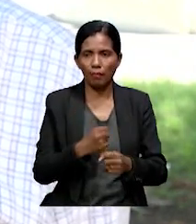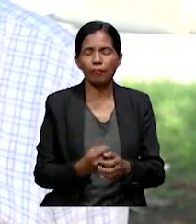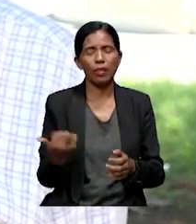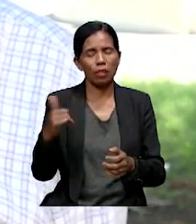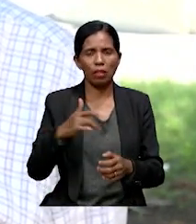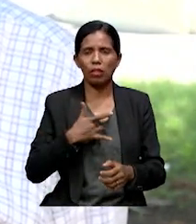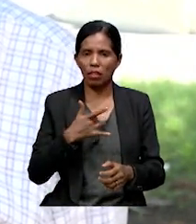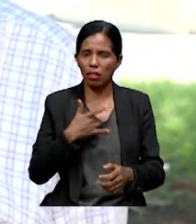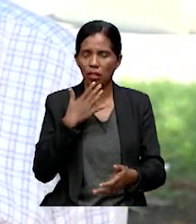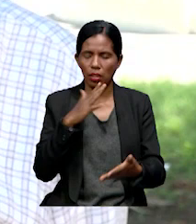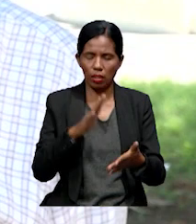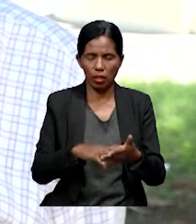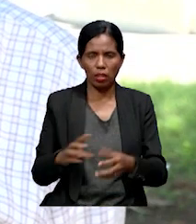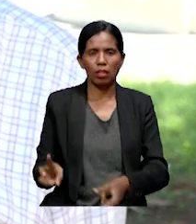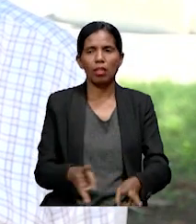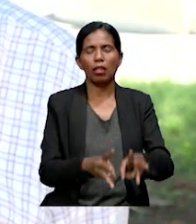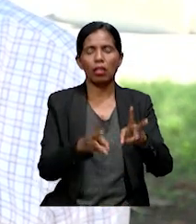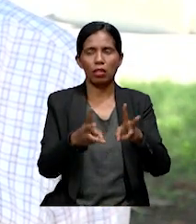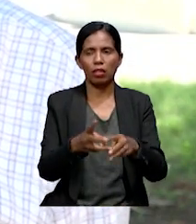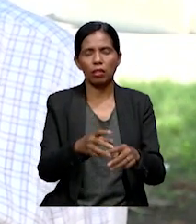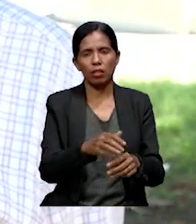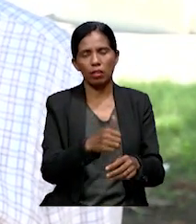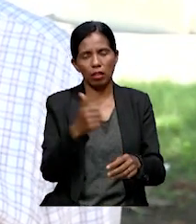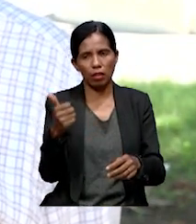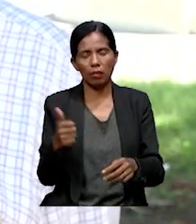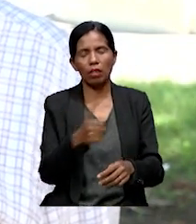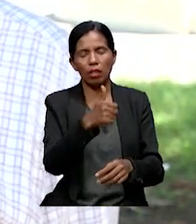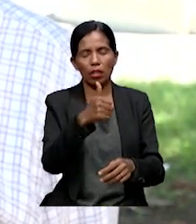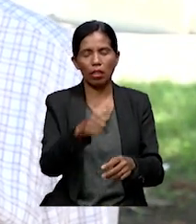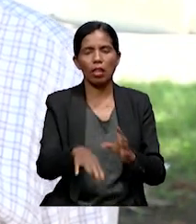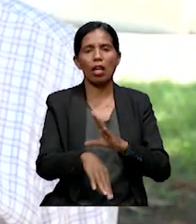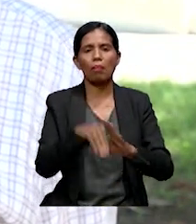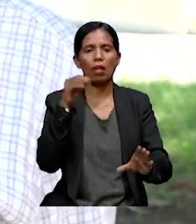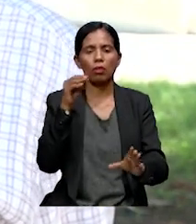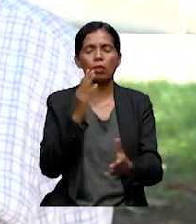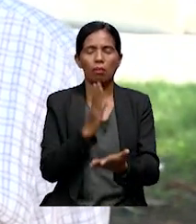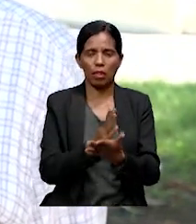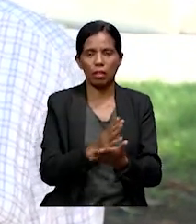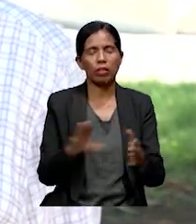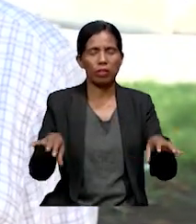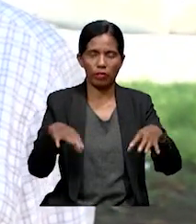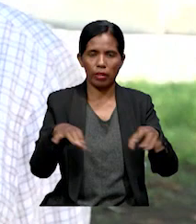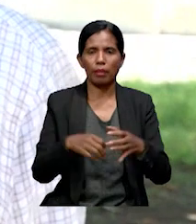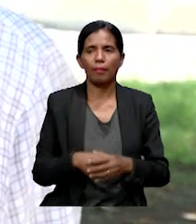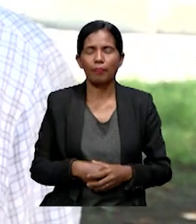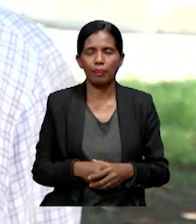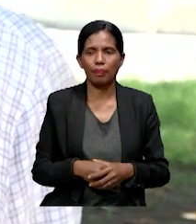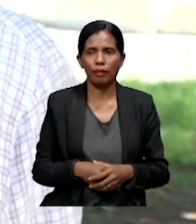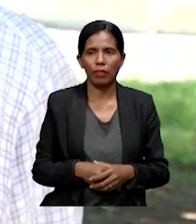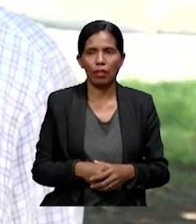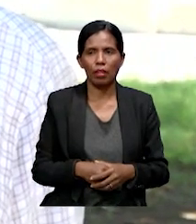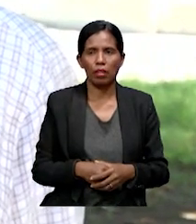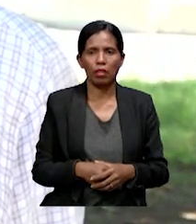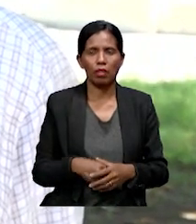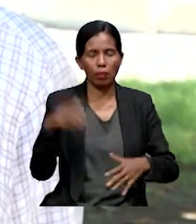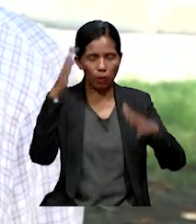dia, dalam de dia, mané, ide-ide khusus resignação. Resignação mungkin problema yang